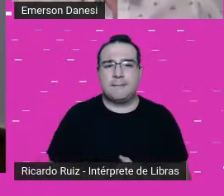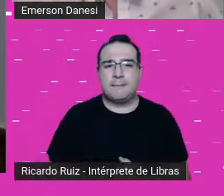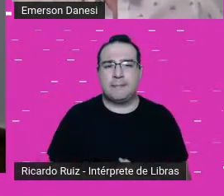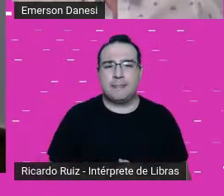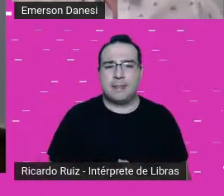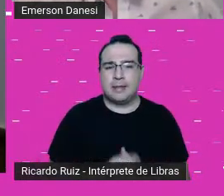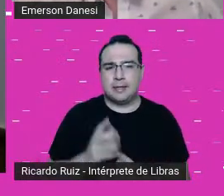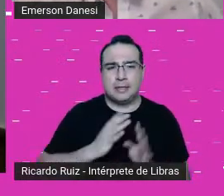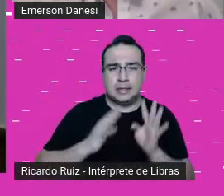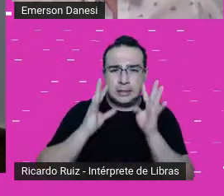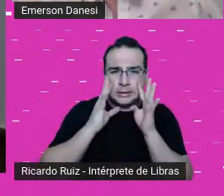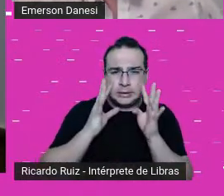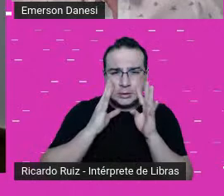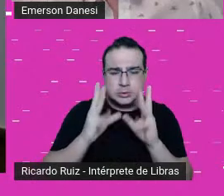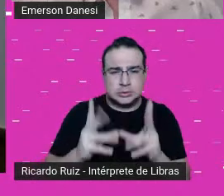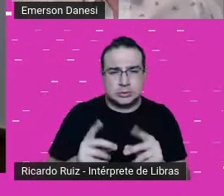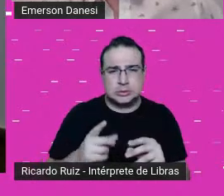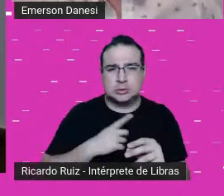muito atento, muito